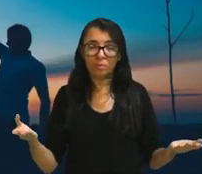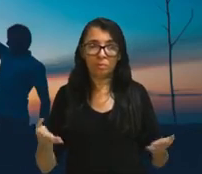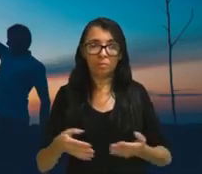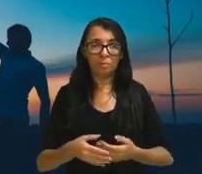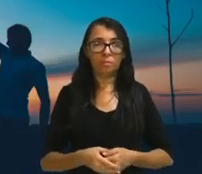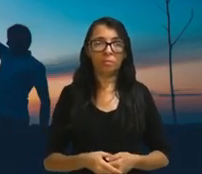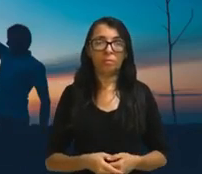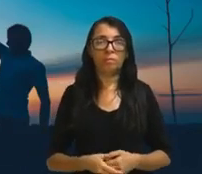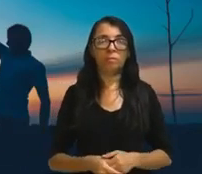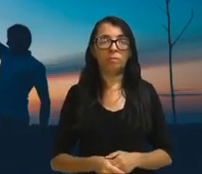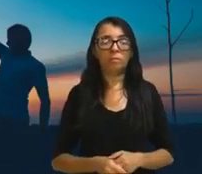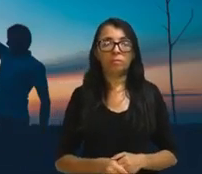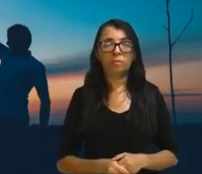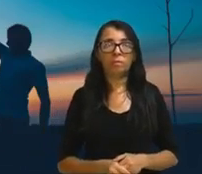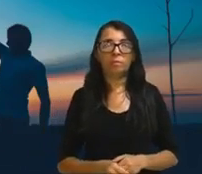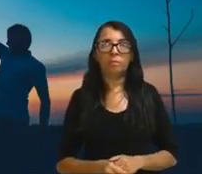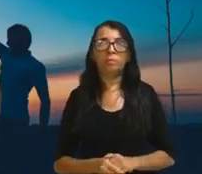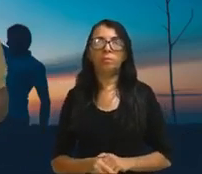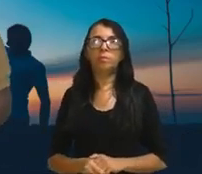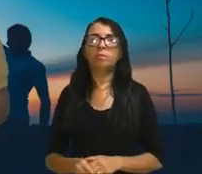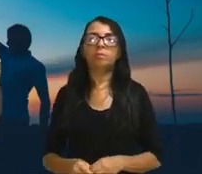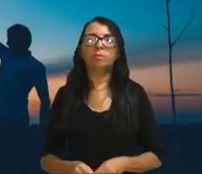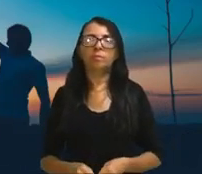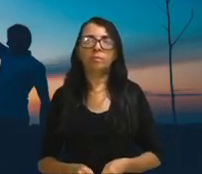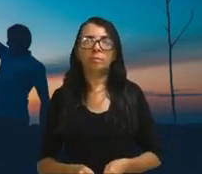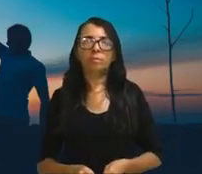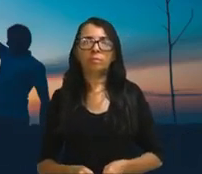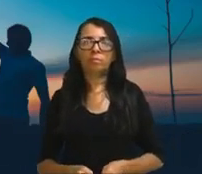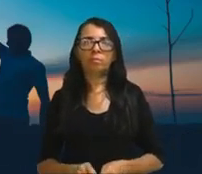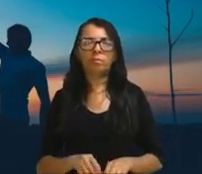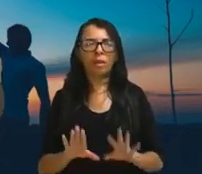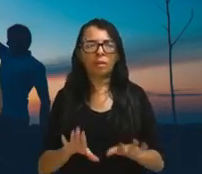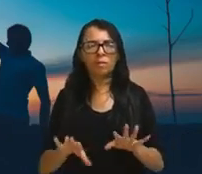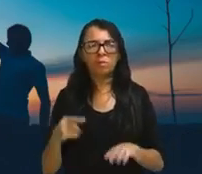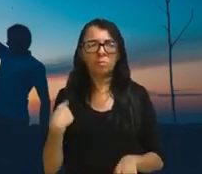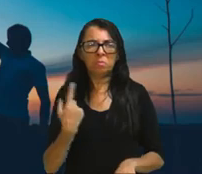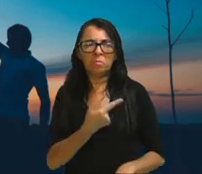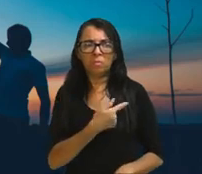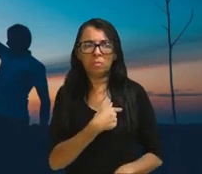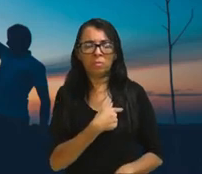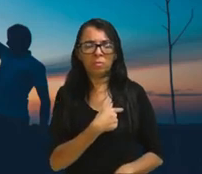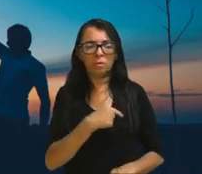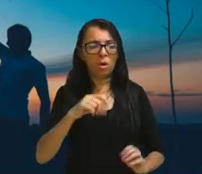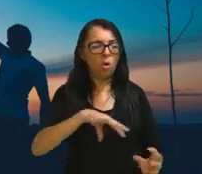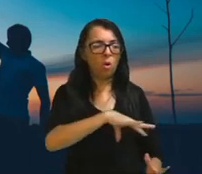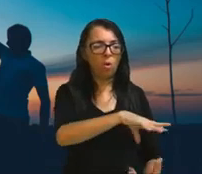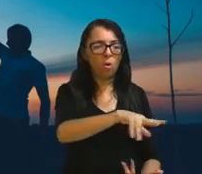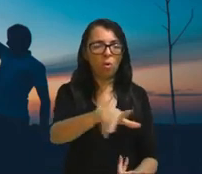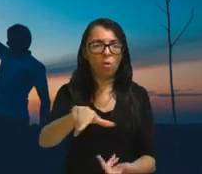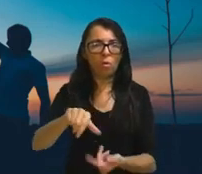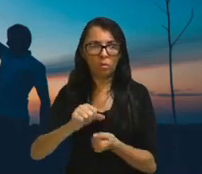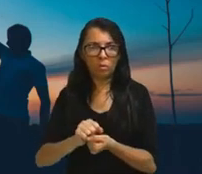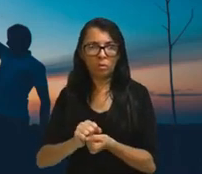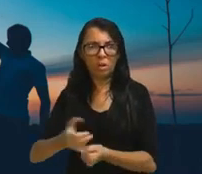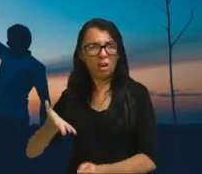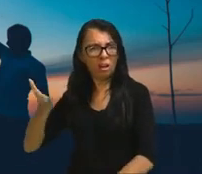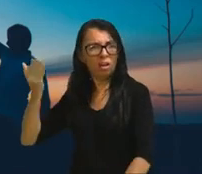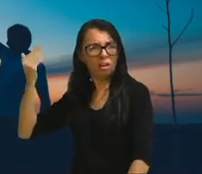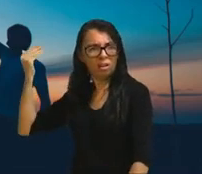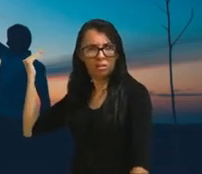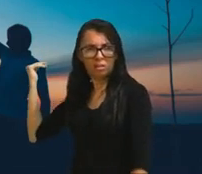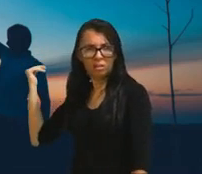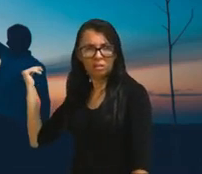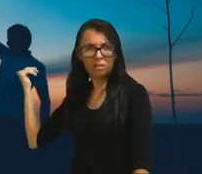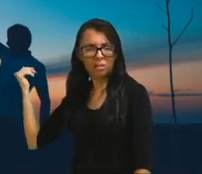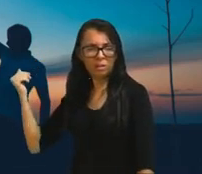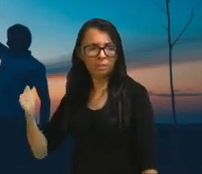seja, num cotidiano que nós podemos colocar como normal, que viviam anteriormente. E isso está